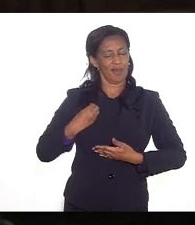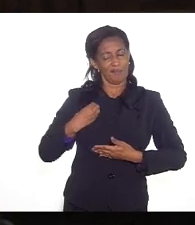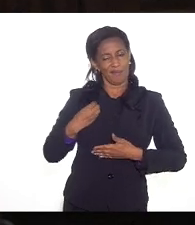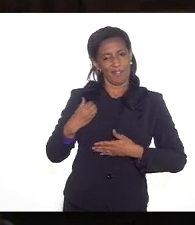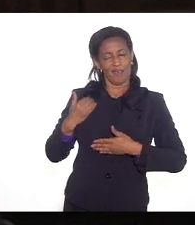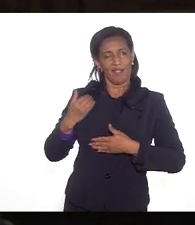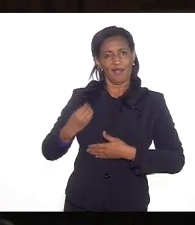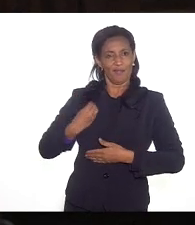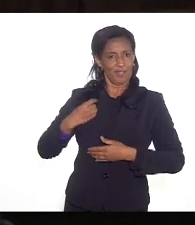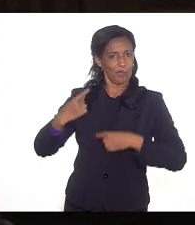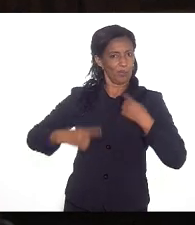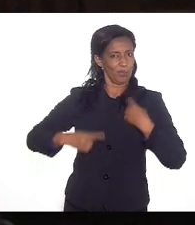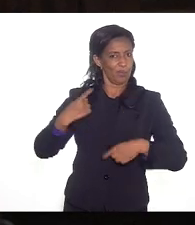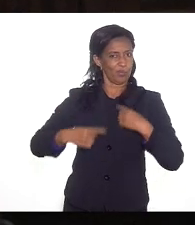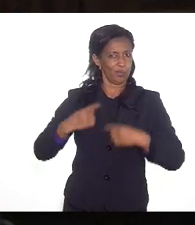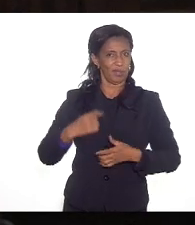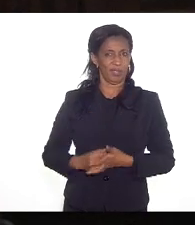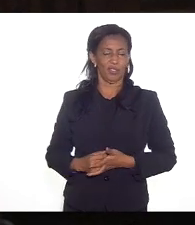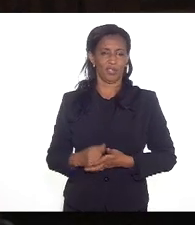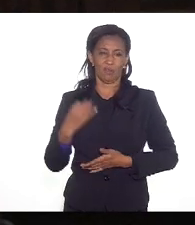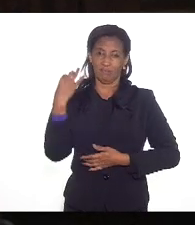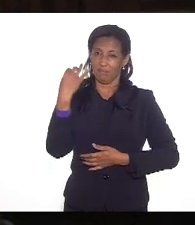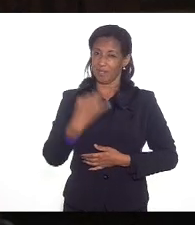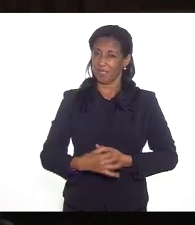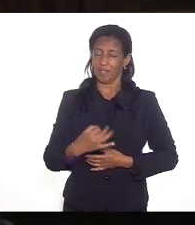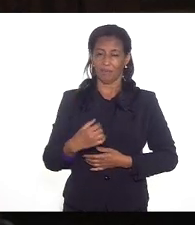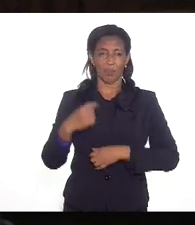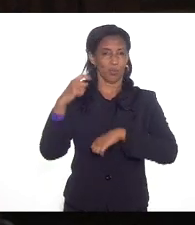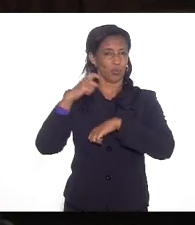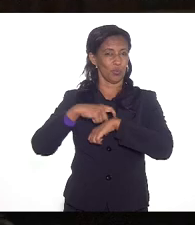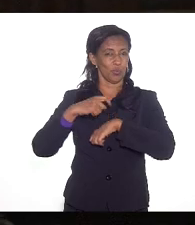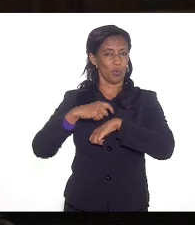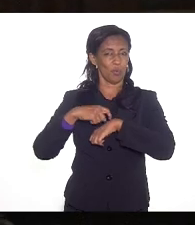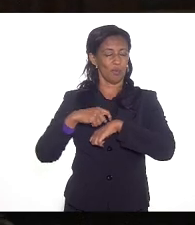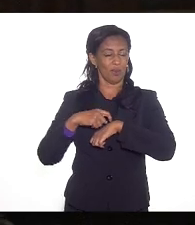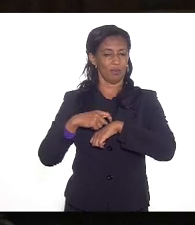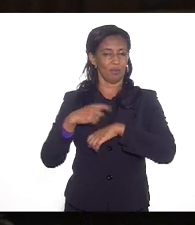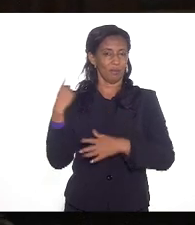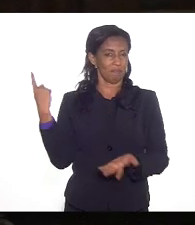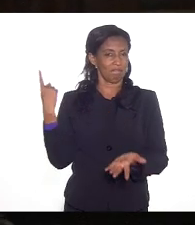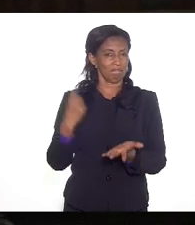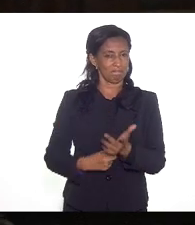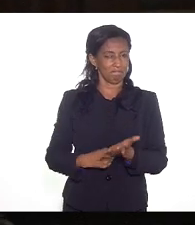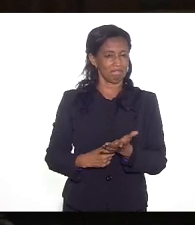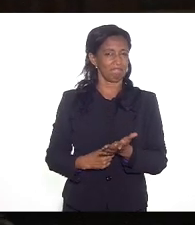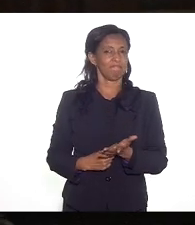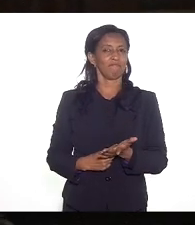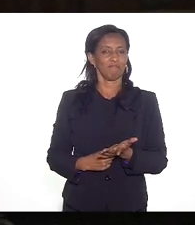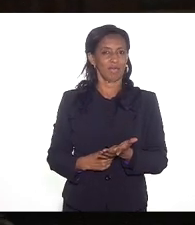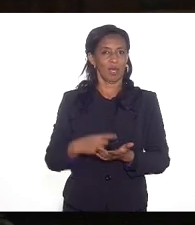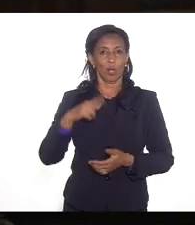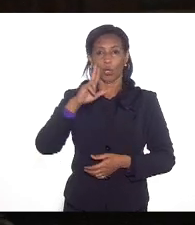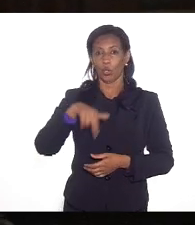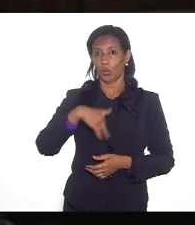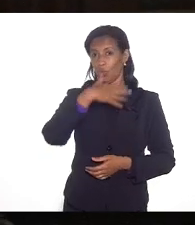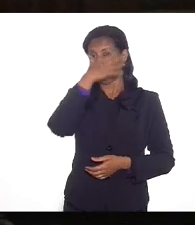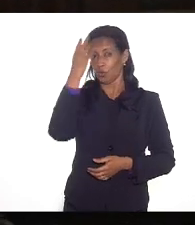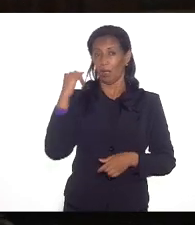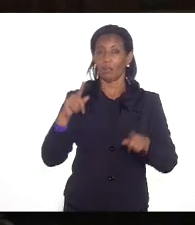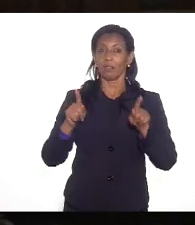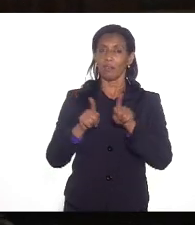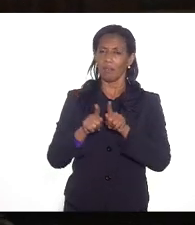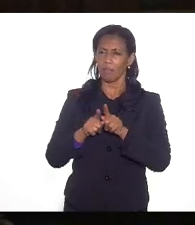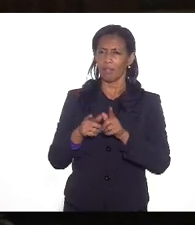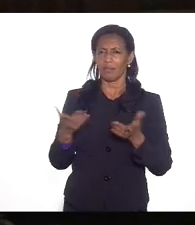modesta trajetória política é certamente o momento que ficará registrado como inesquecível da mesma